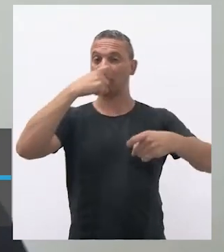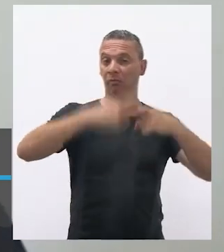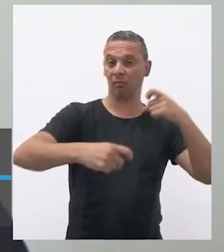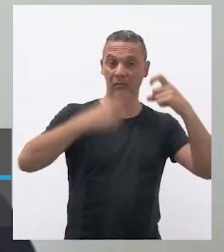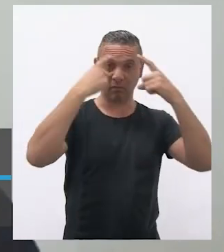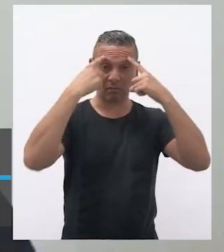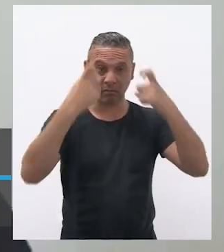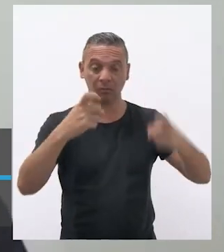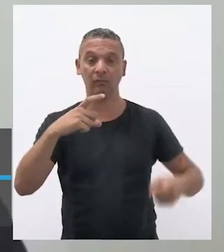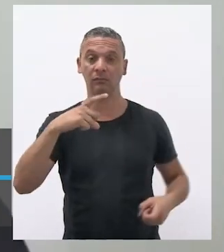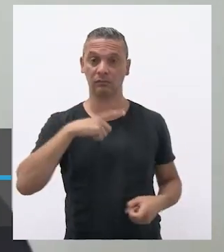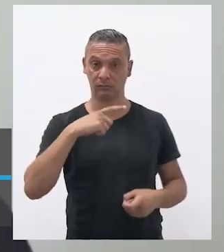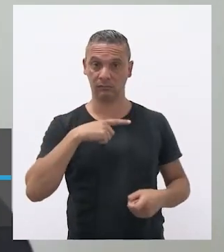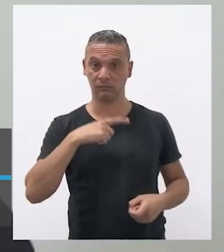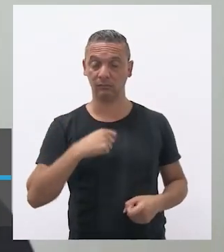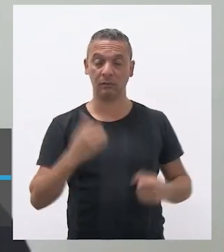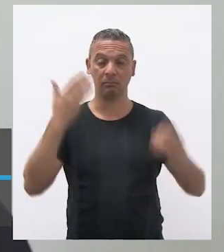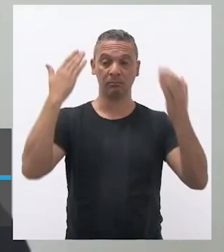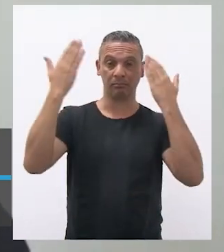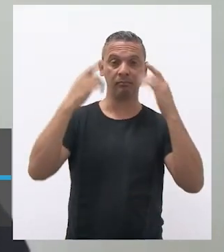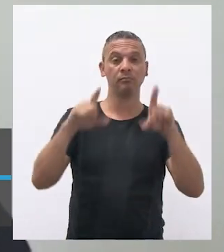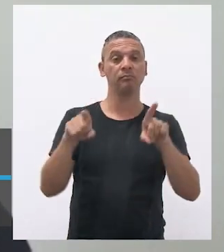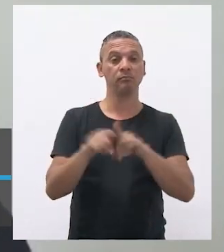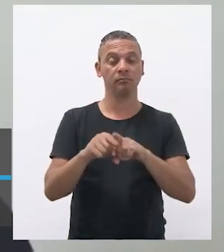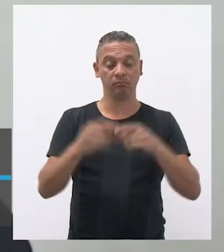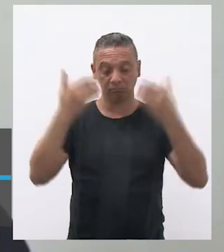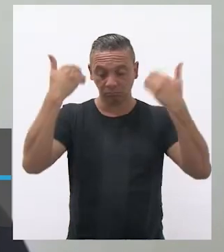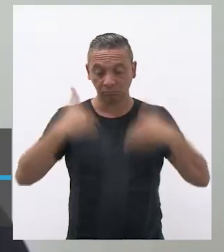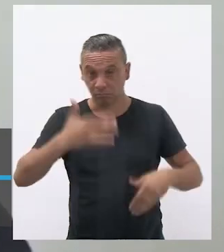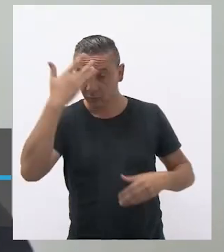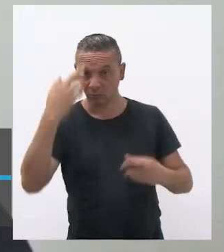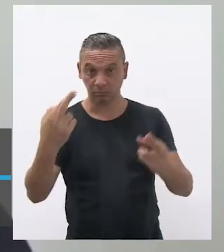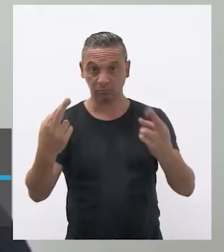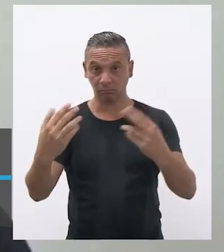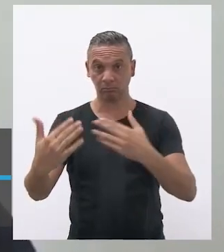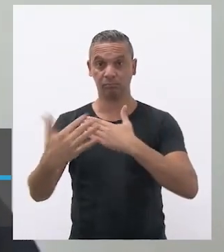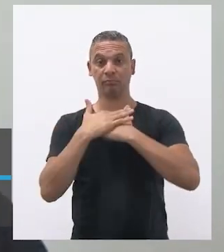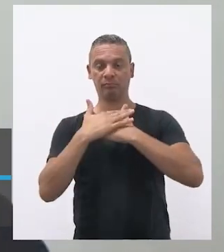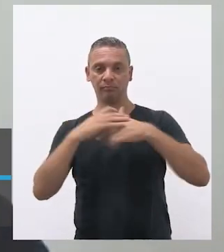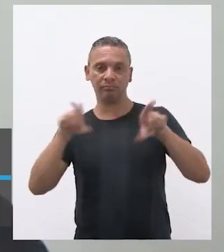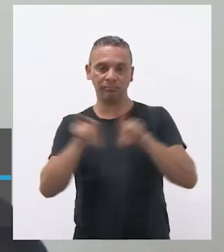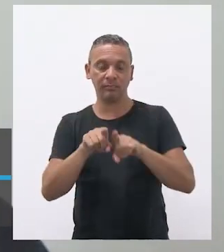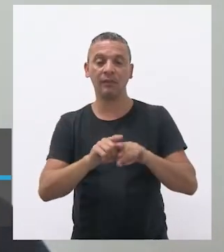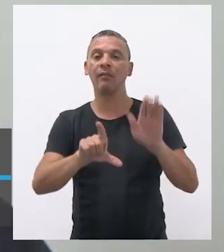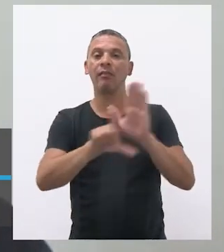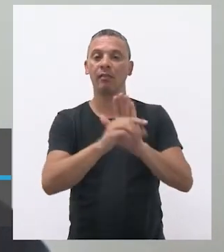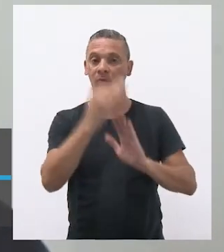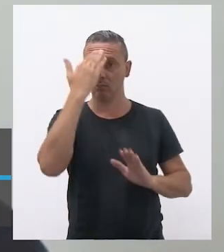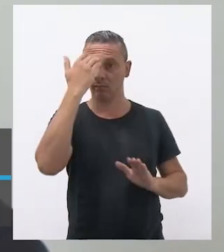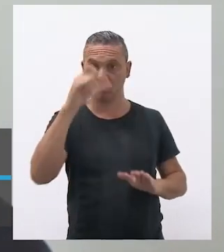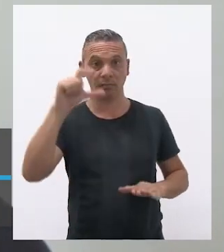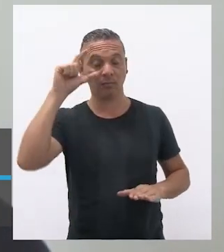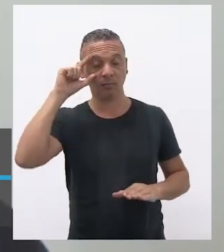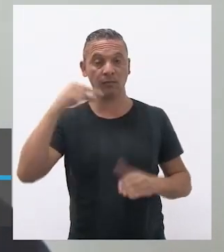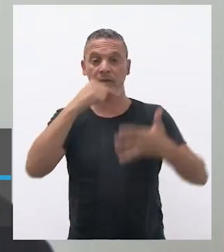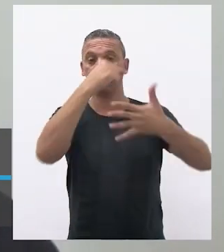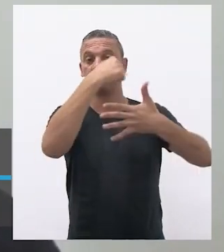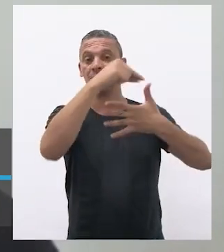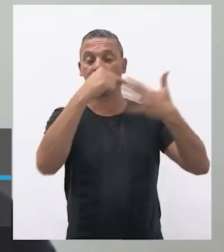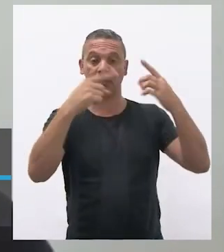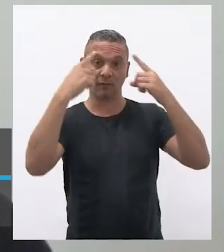da Penha ainda reconhece aí como a possibilidade de ocorrência de violência sexual a utilização de métodos